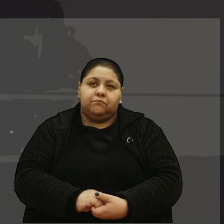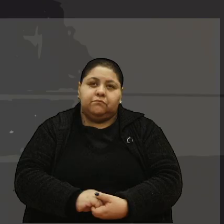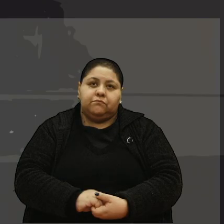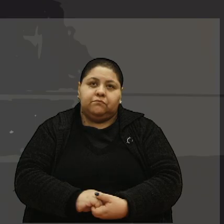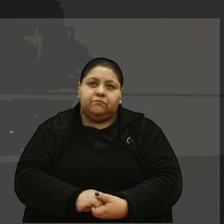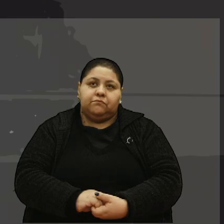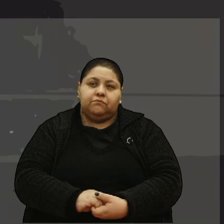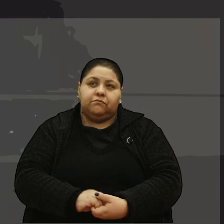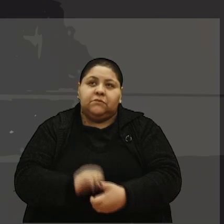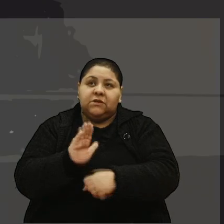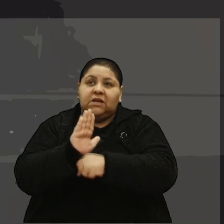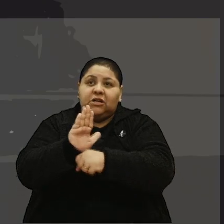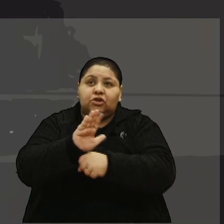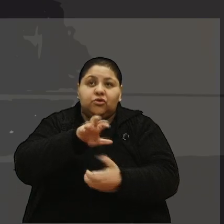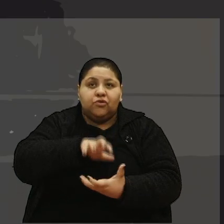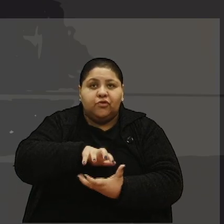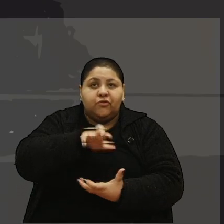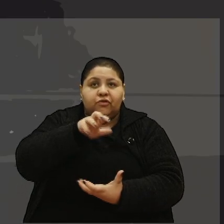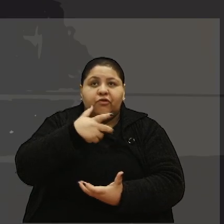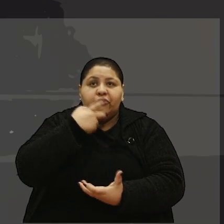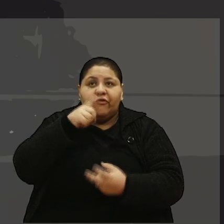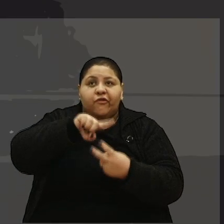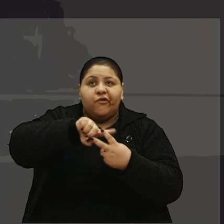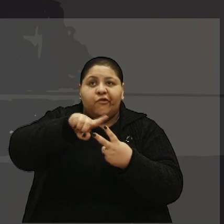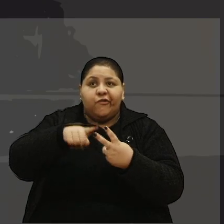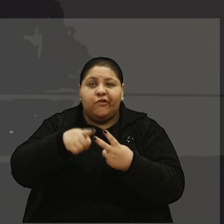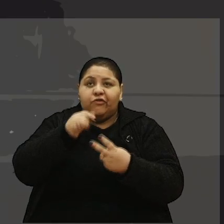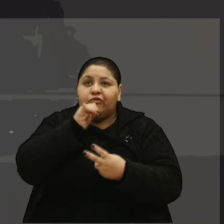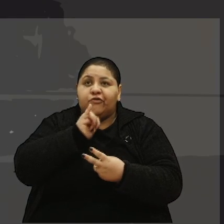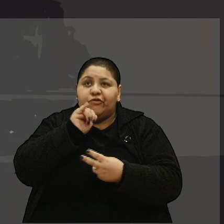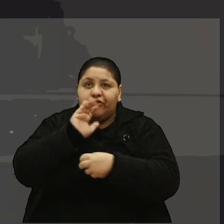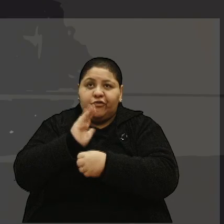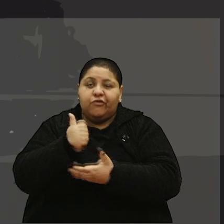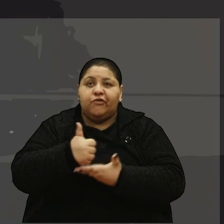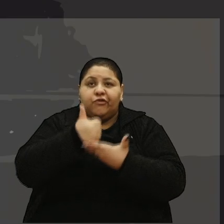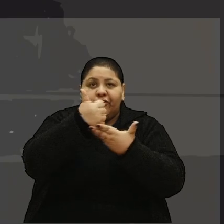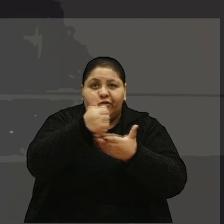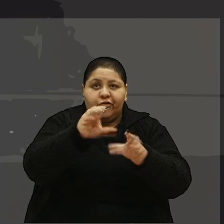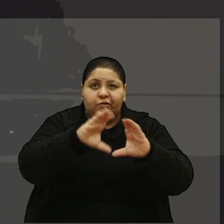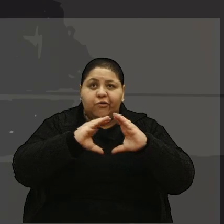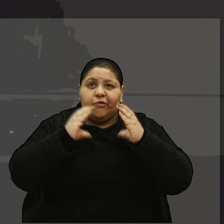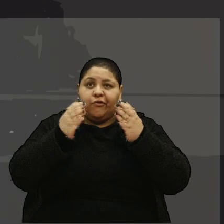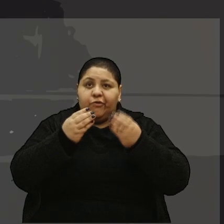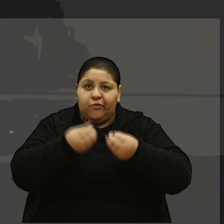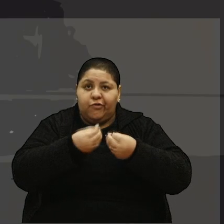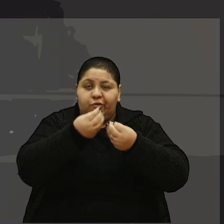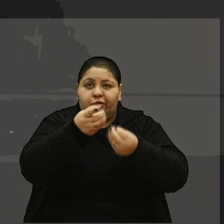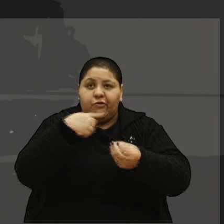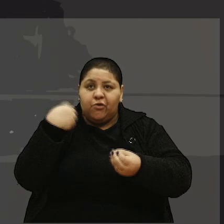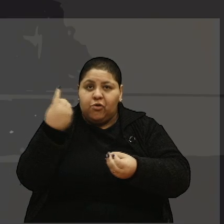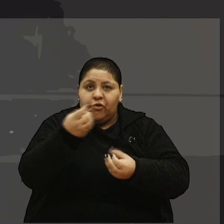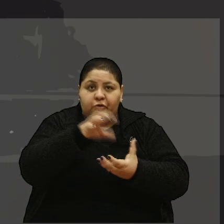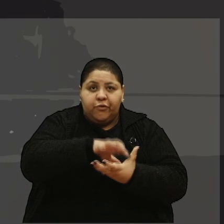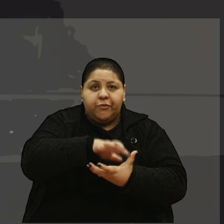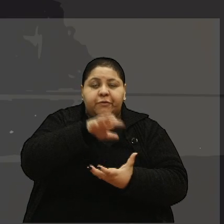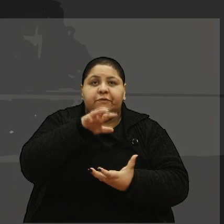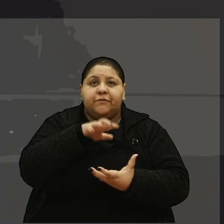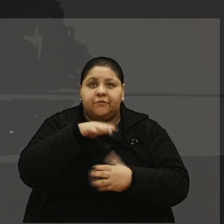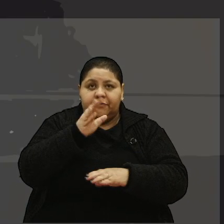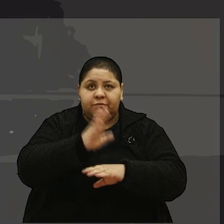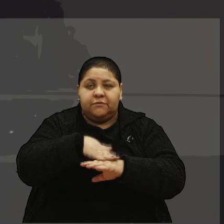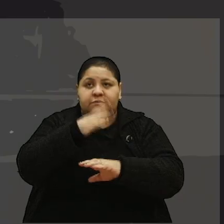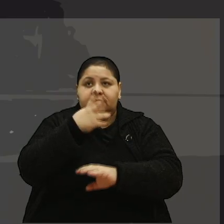Assistência ao idoso. Cito 2 exemplos de apoio que a comunidade dá aos nossos idosos, e são mais